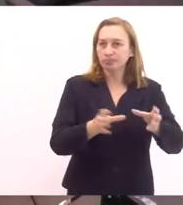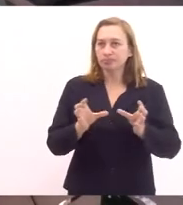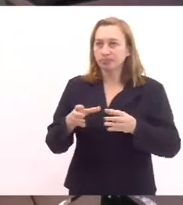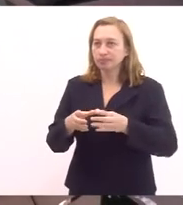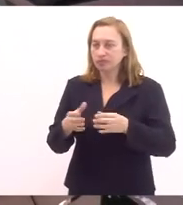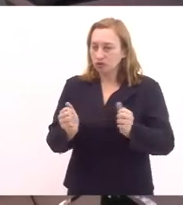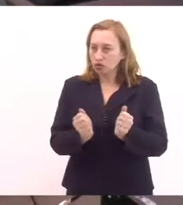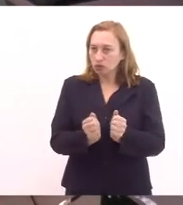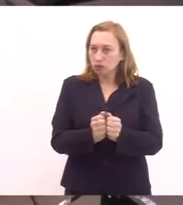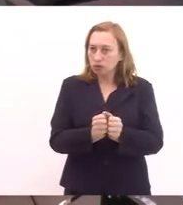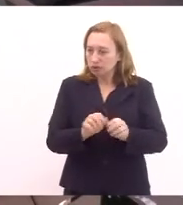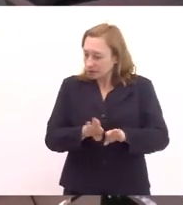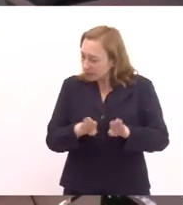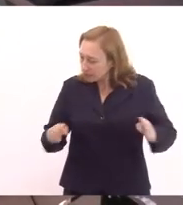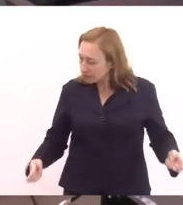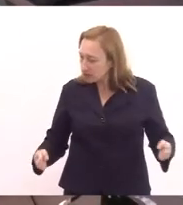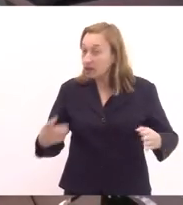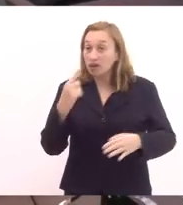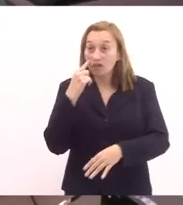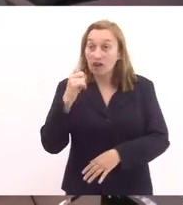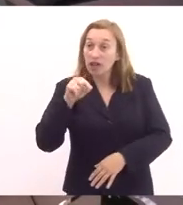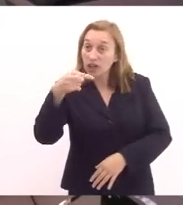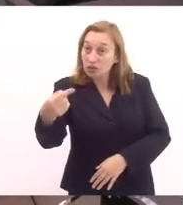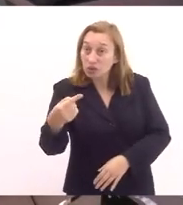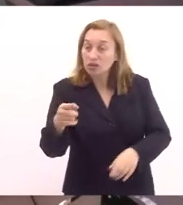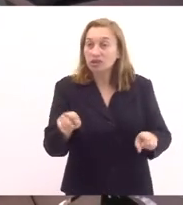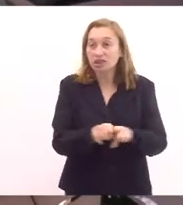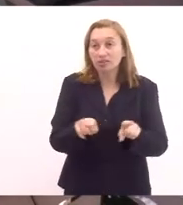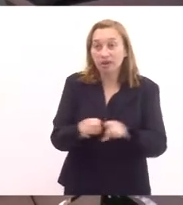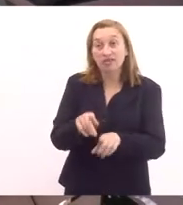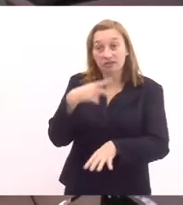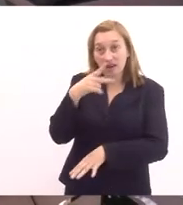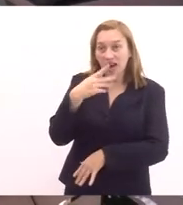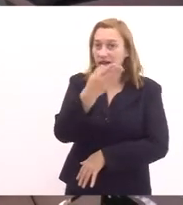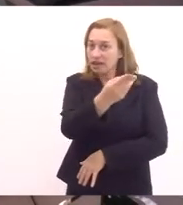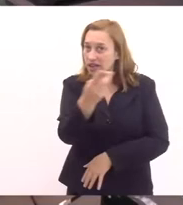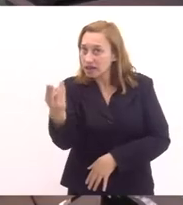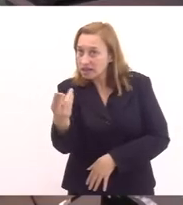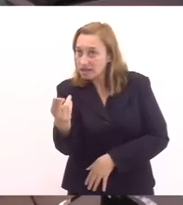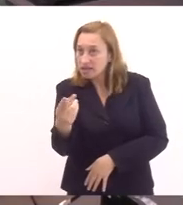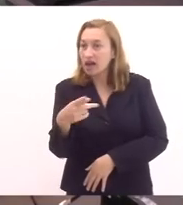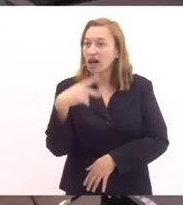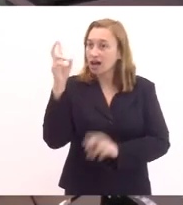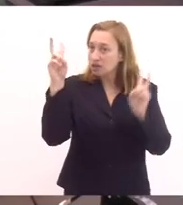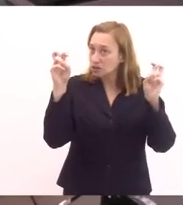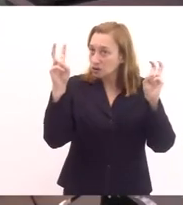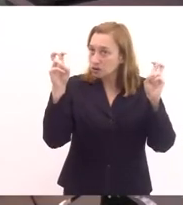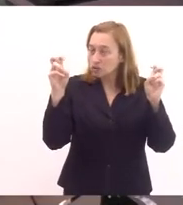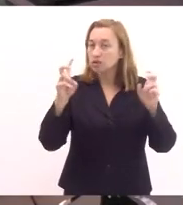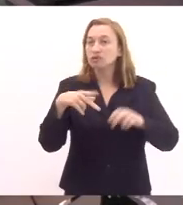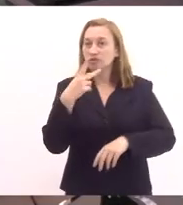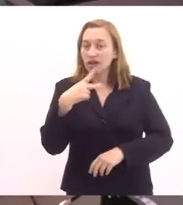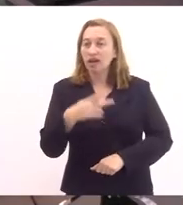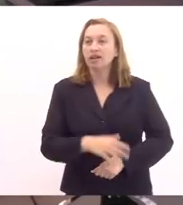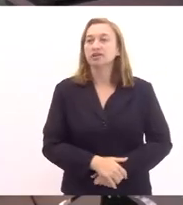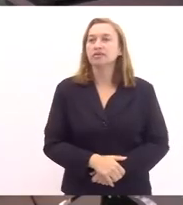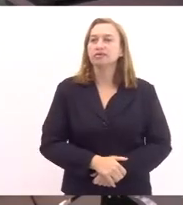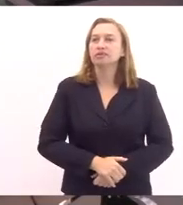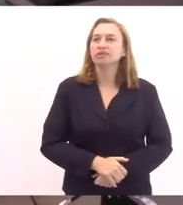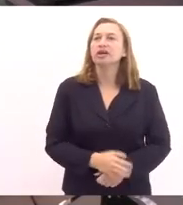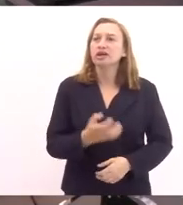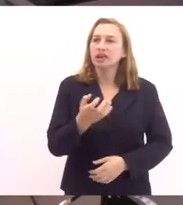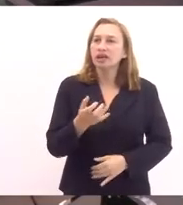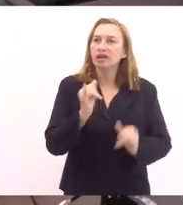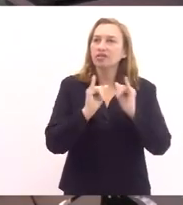estão aqui na mesa em vista do que as outras da mesa também falaram e dessas 3 questões que vieram da audiência se